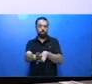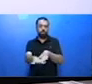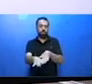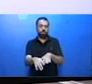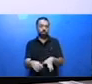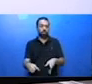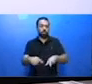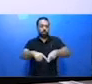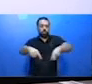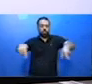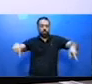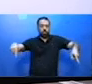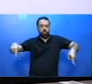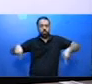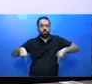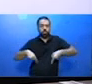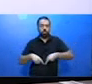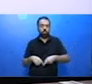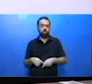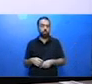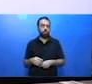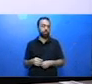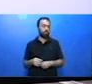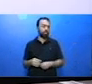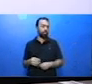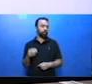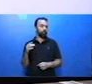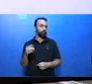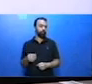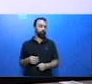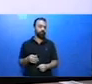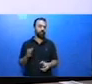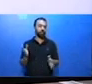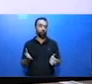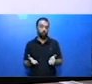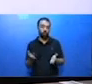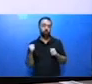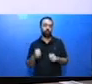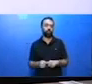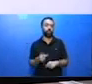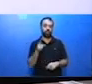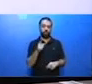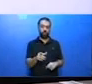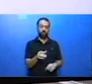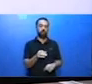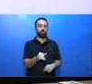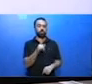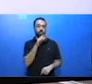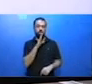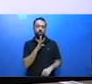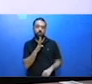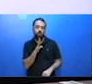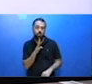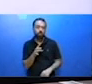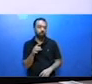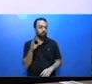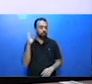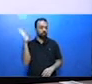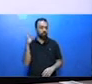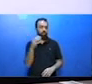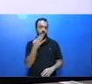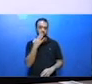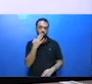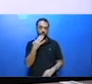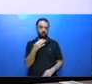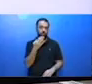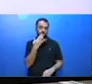vocês, olho aberto e atenção, que vocês vão conhecer agora o Pedro, o Carlos, o Luiz